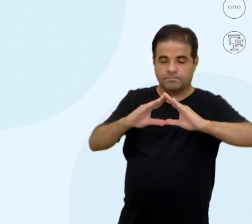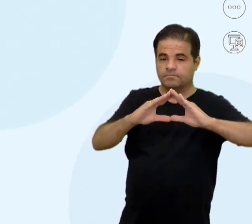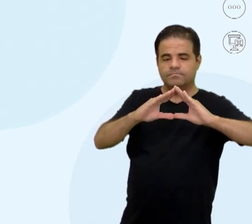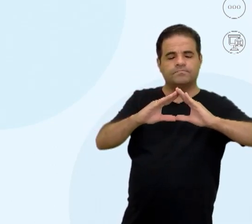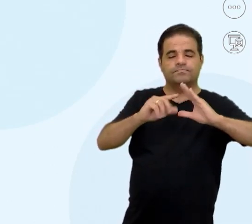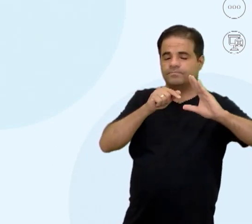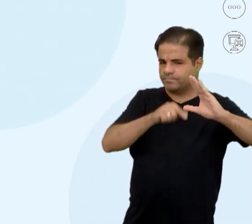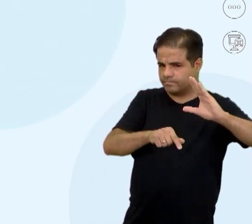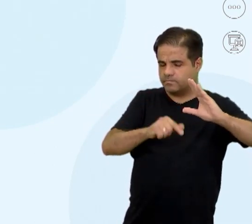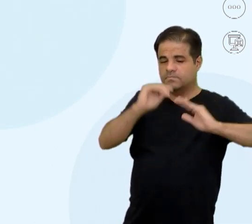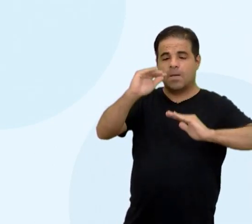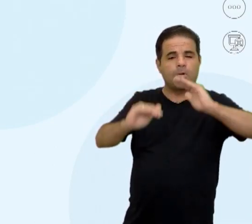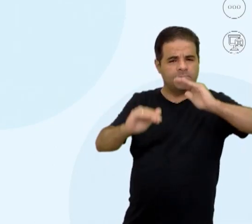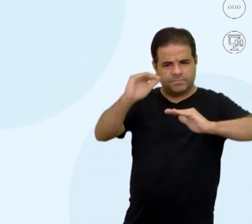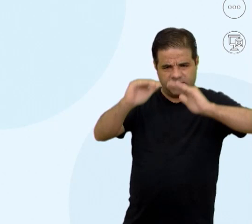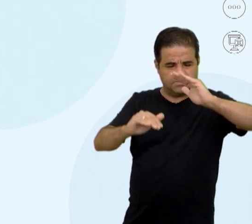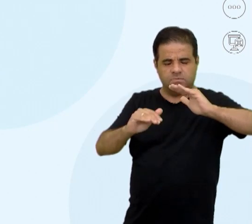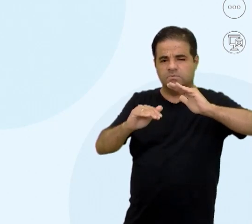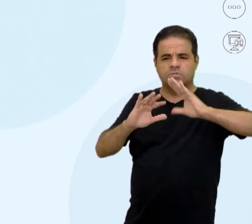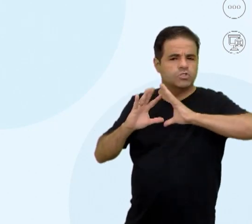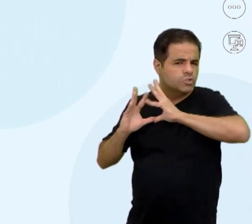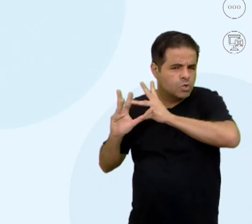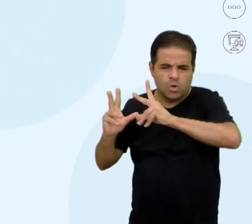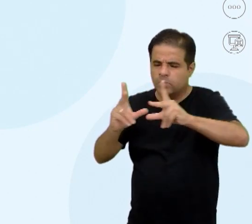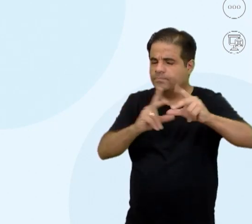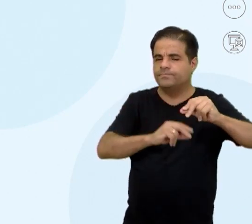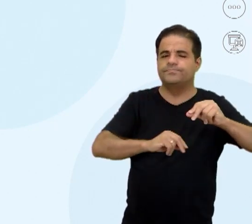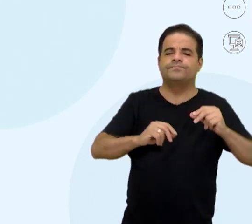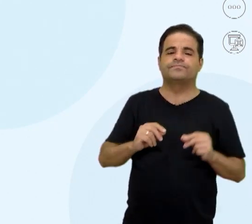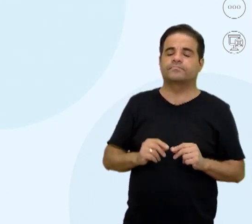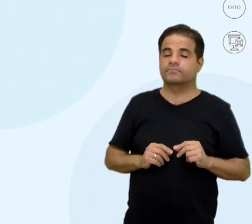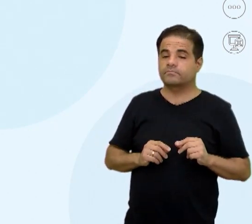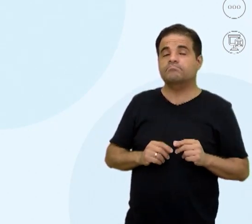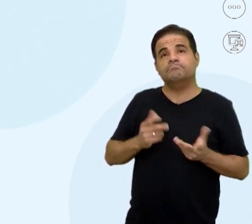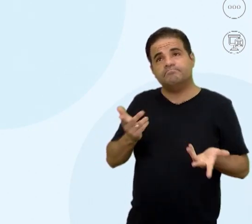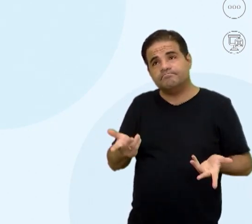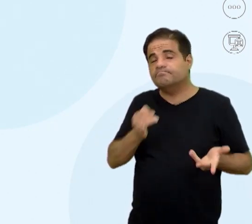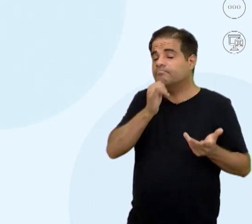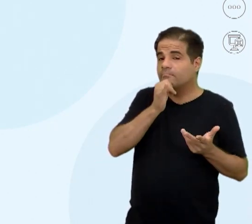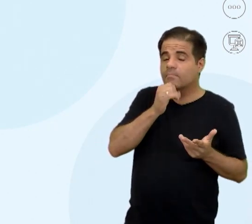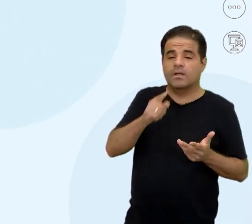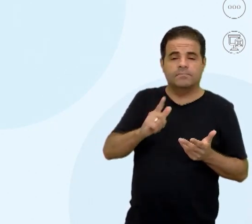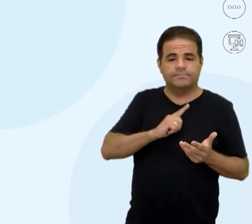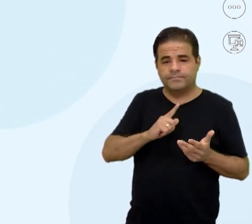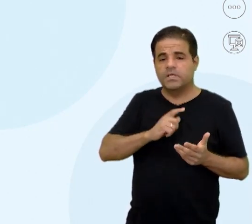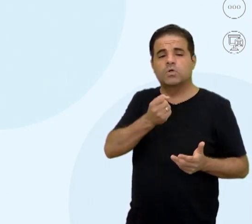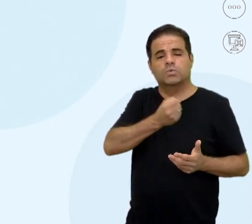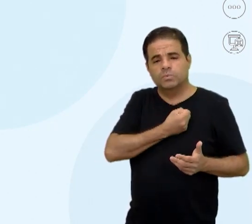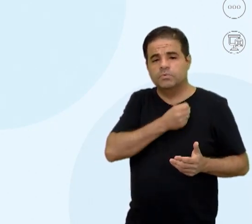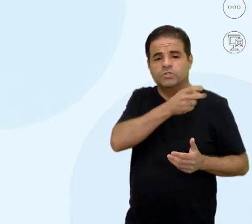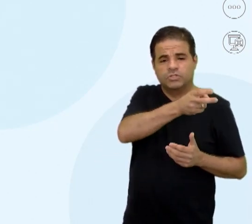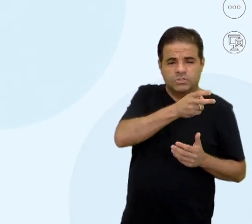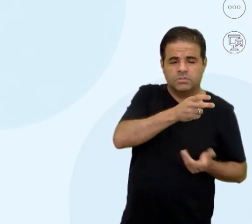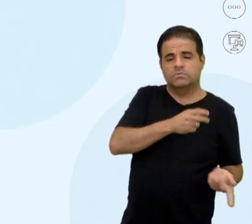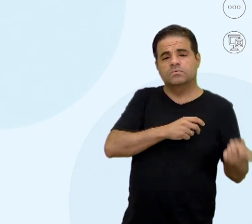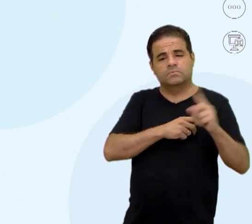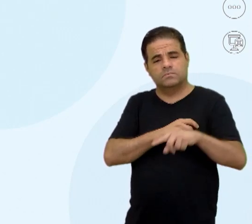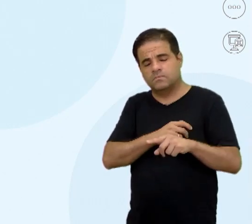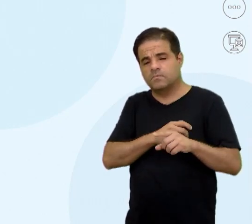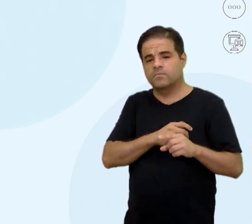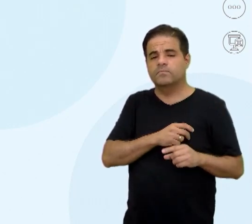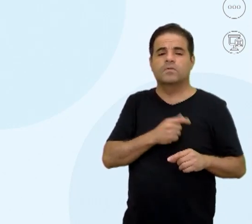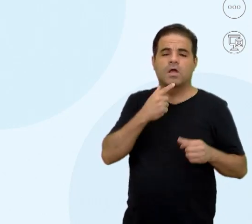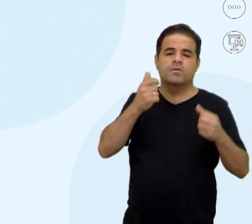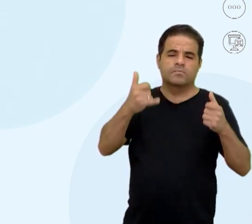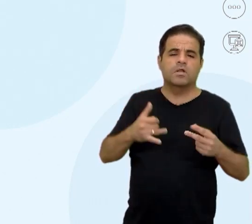um são proporcionais a todos os lados do outro, né? Digamos que aqui tenha um número x e aqui teria que ser... Se